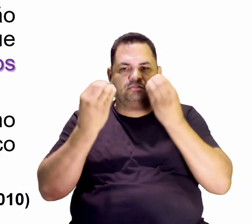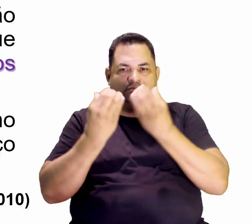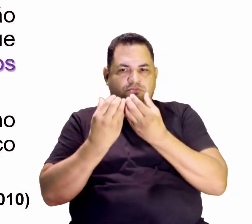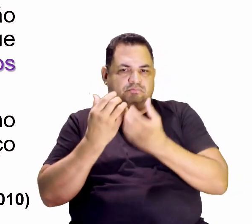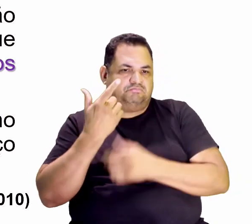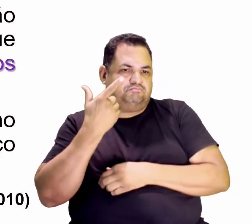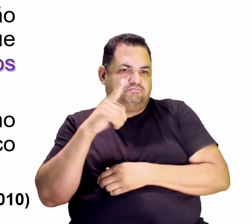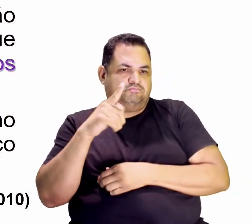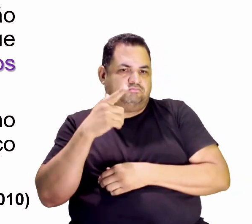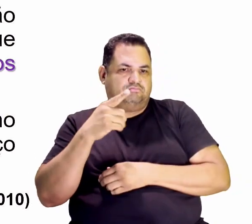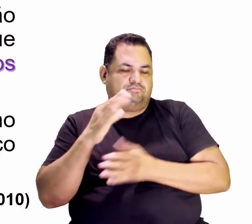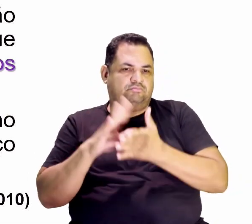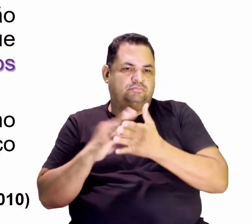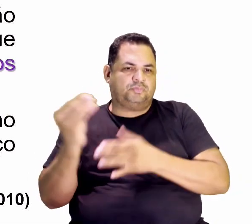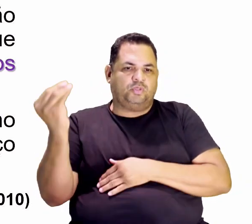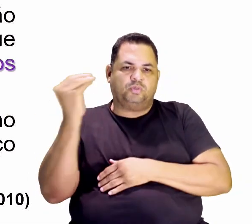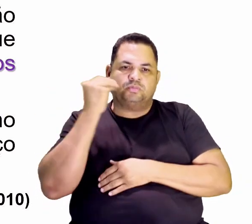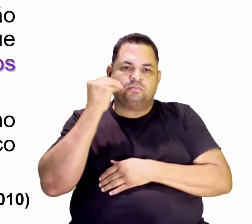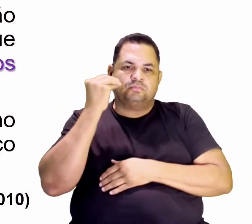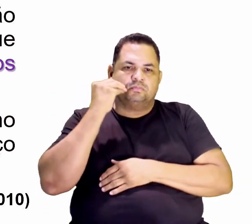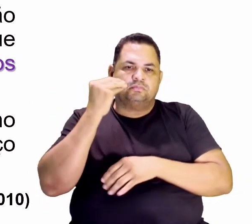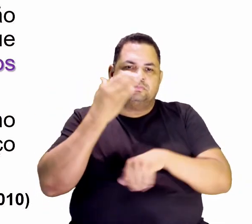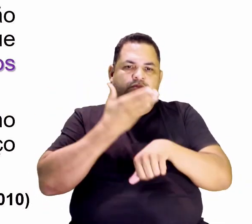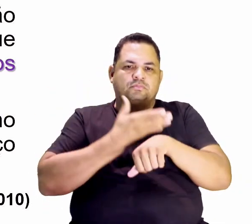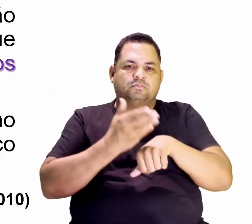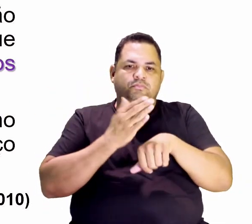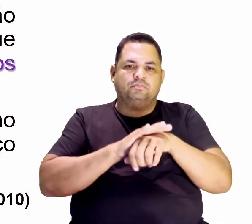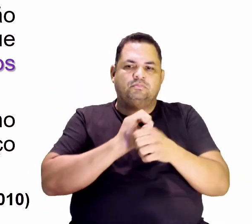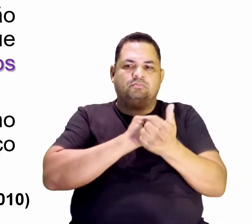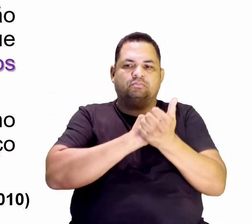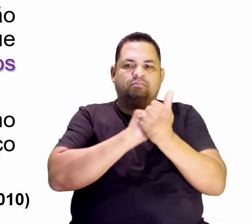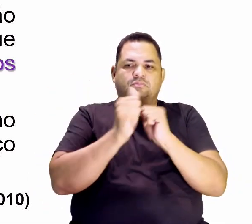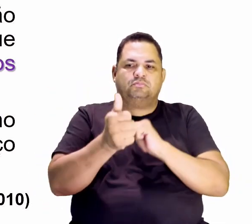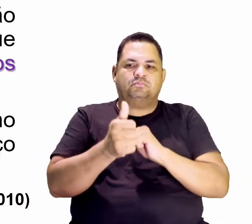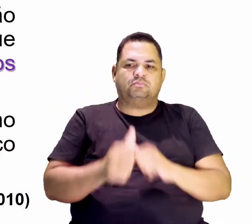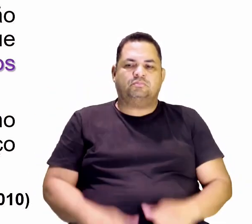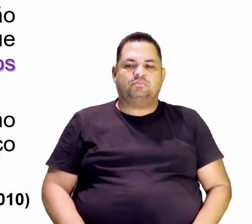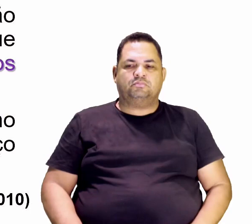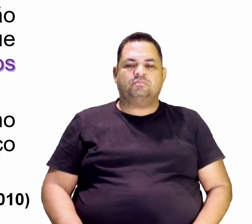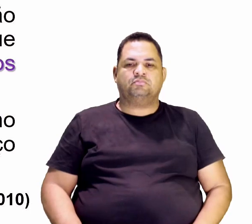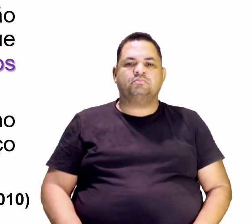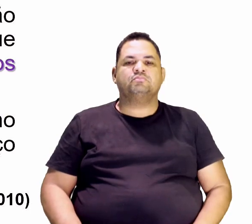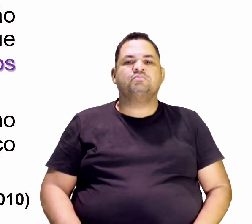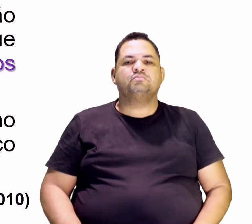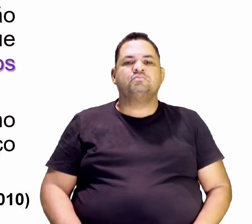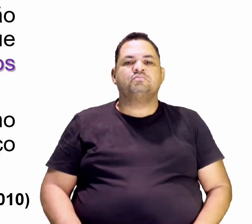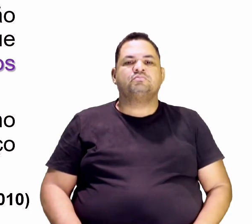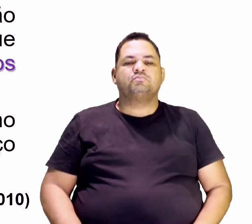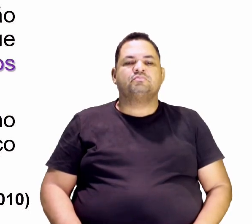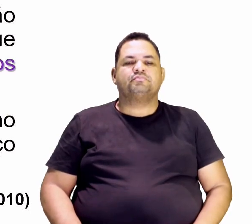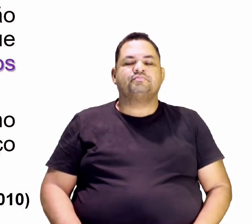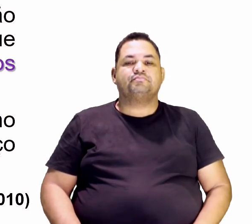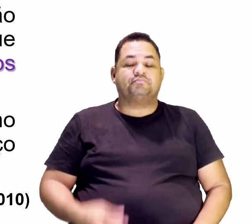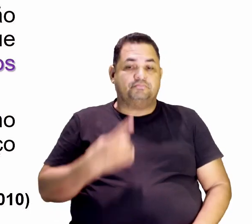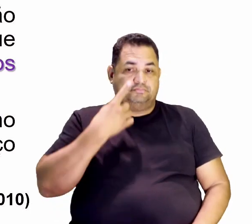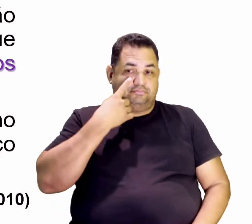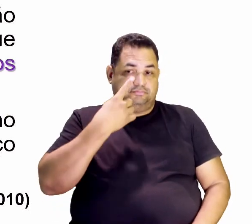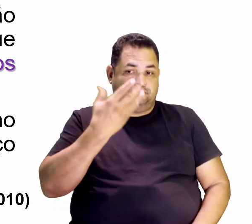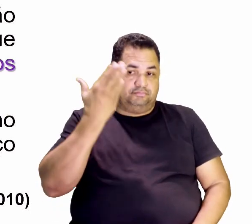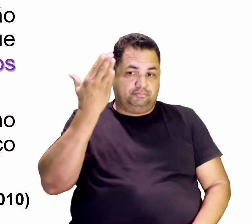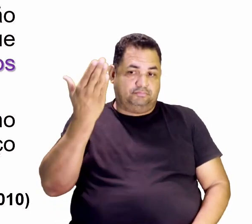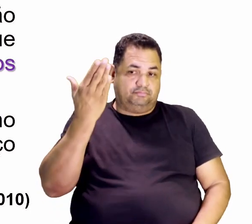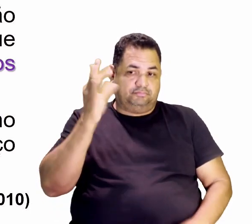não têm oportunidade de praticar esporte. Veja só como